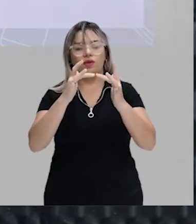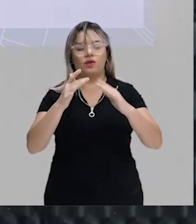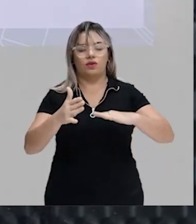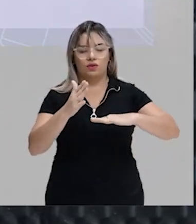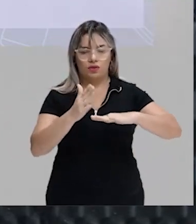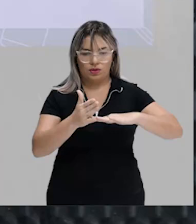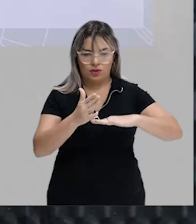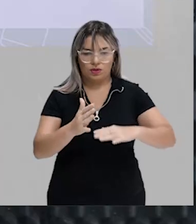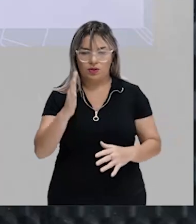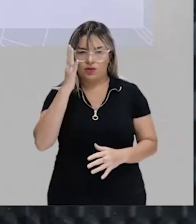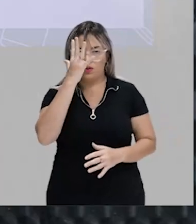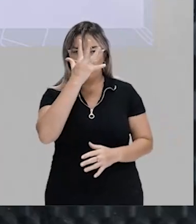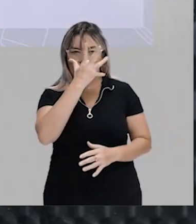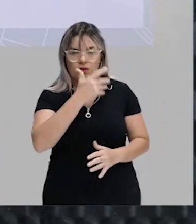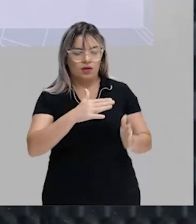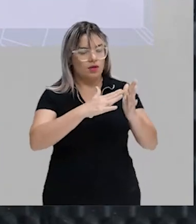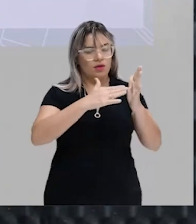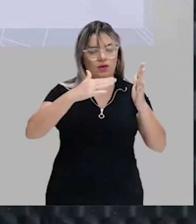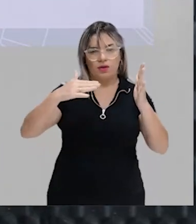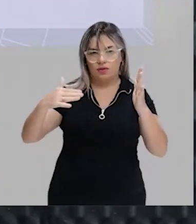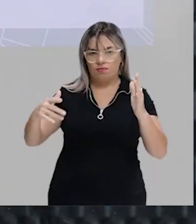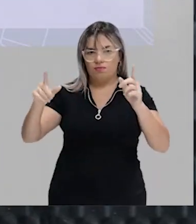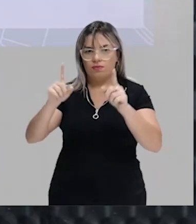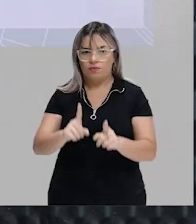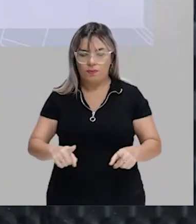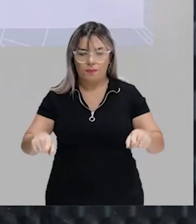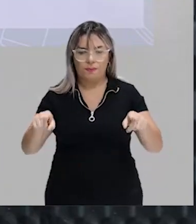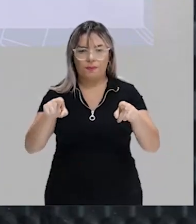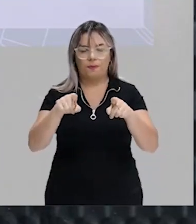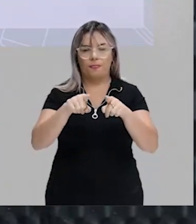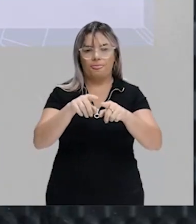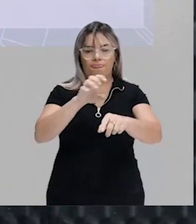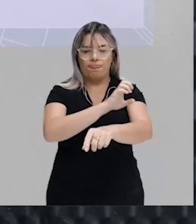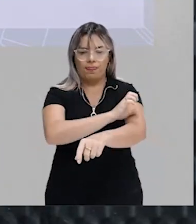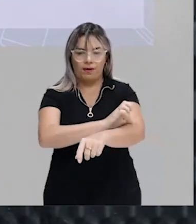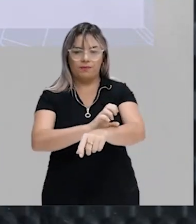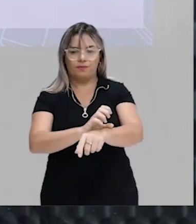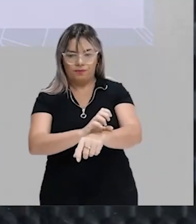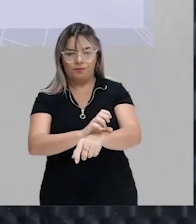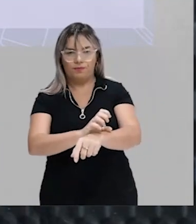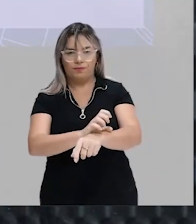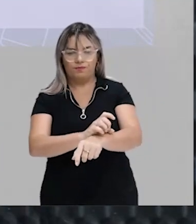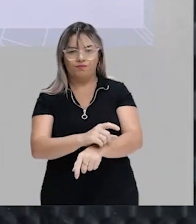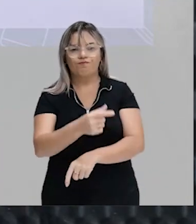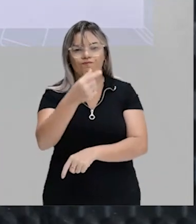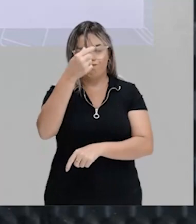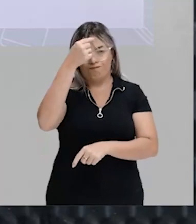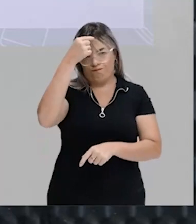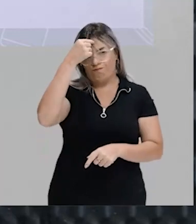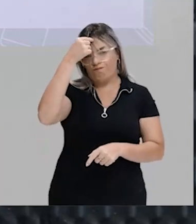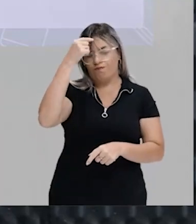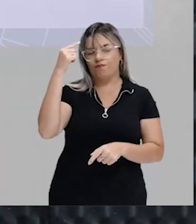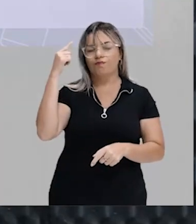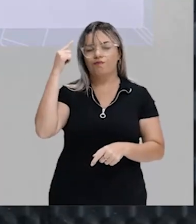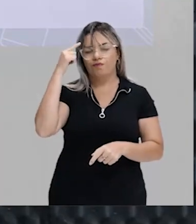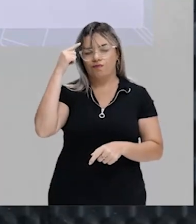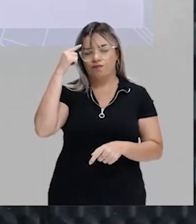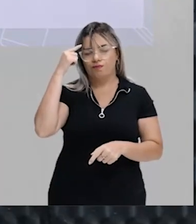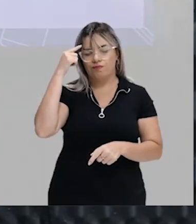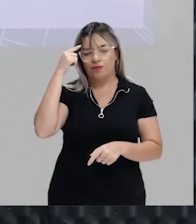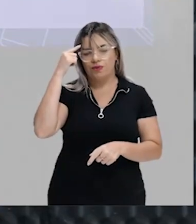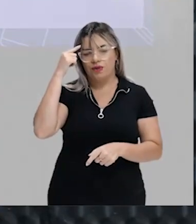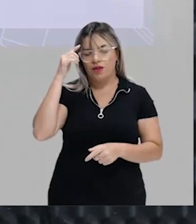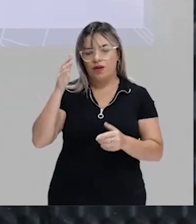tem o belo, a estética e também ética e lógica. Então, isso daí é um campo mais da